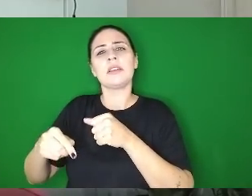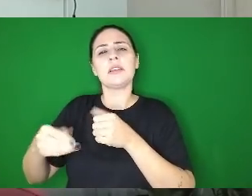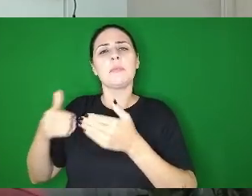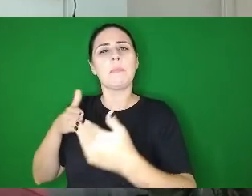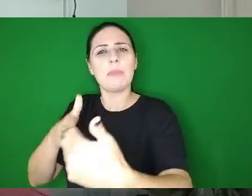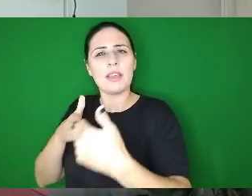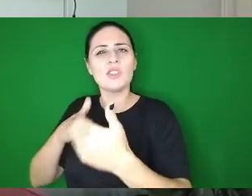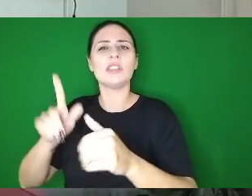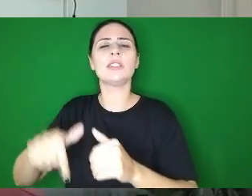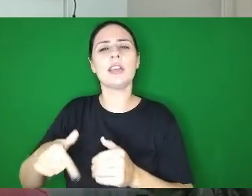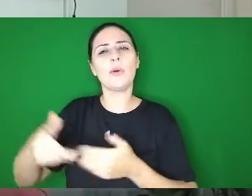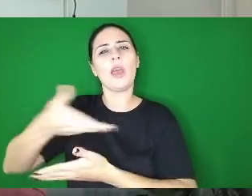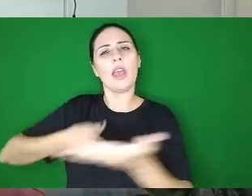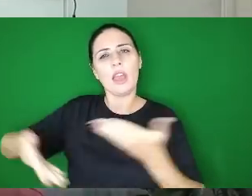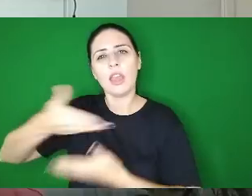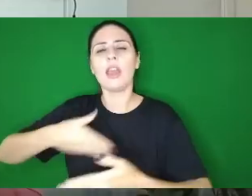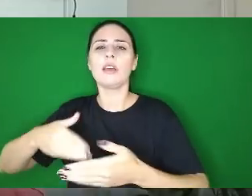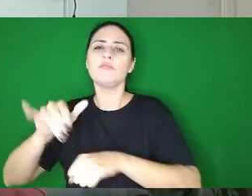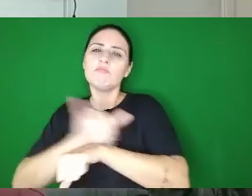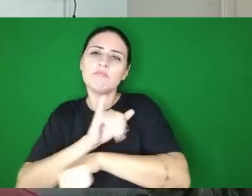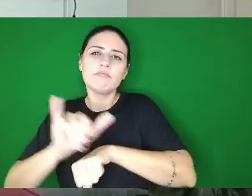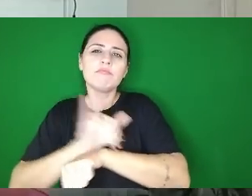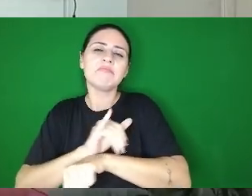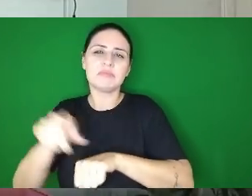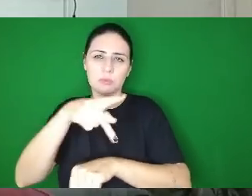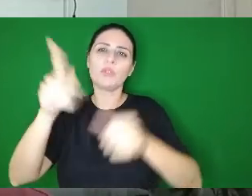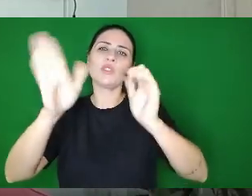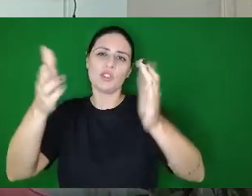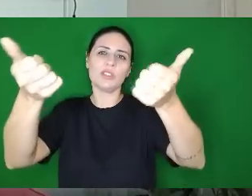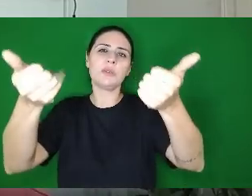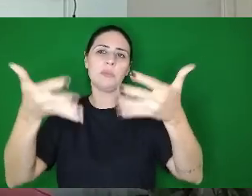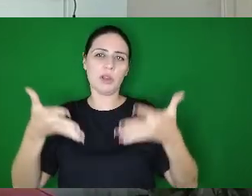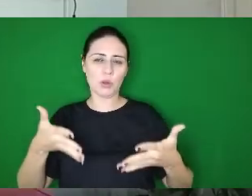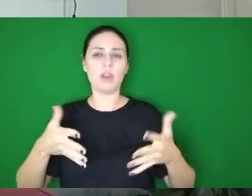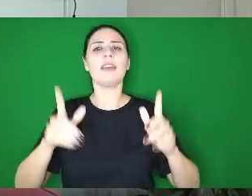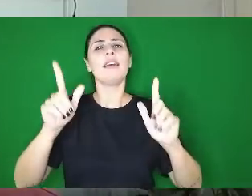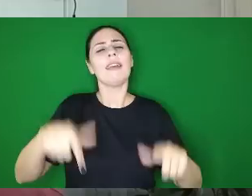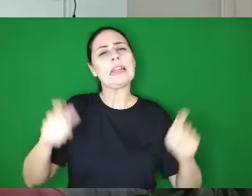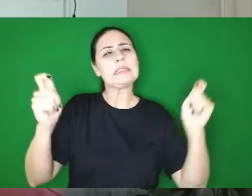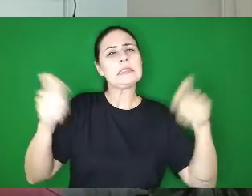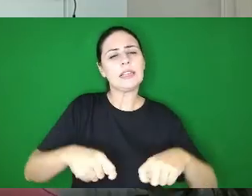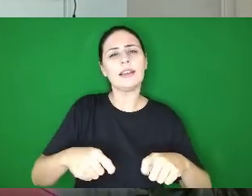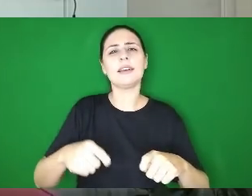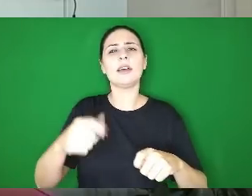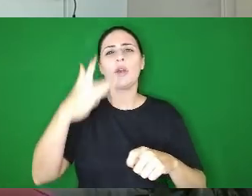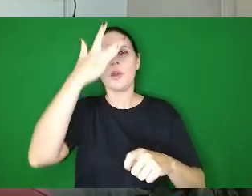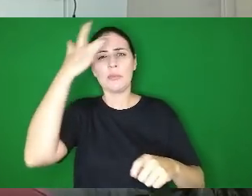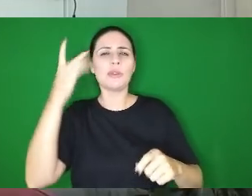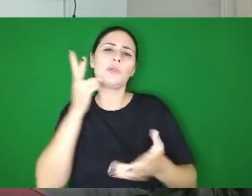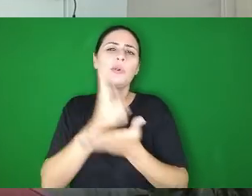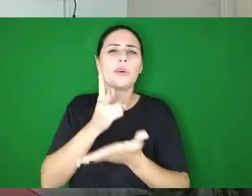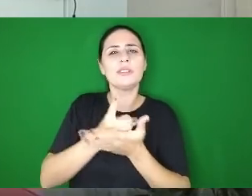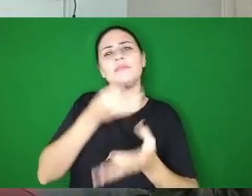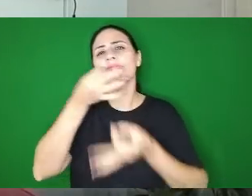de um encaminhamento, como a professora bem colocou. Então, assim, é possível fazer essa fala que as pessoas vivem comentando, assim,